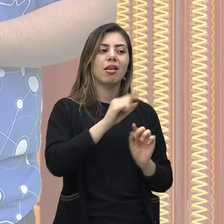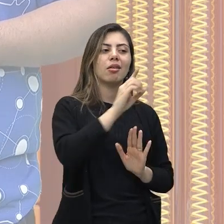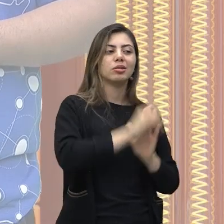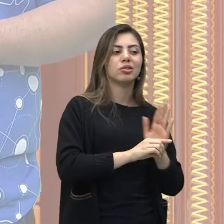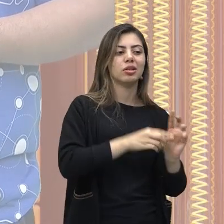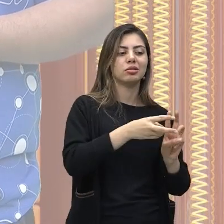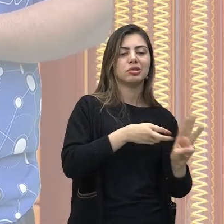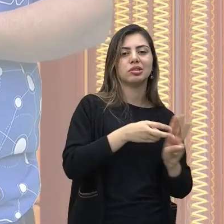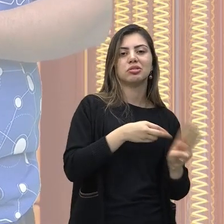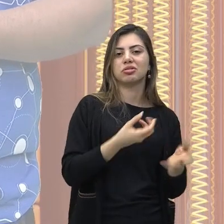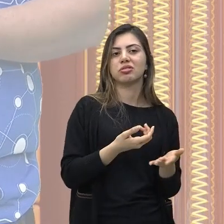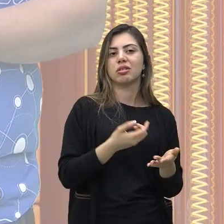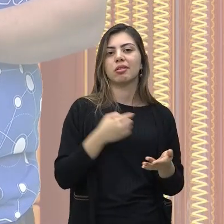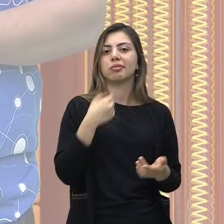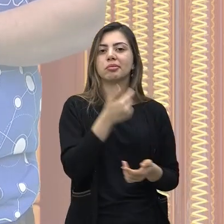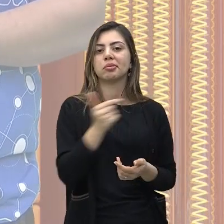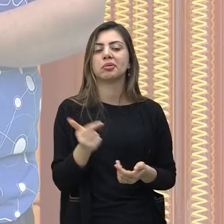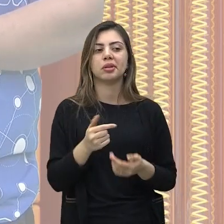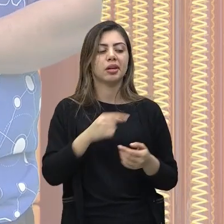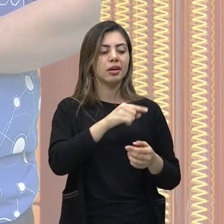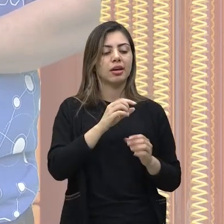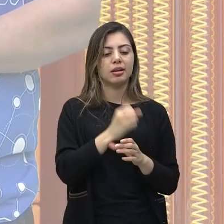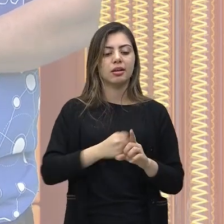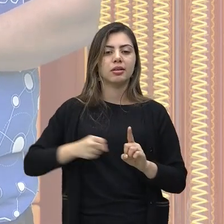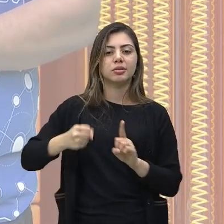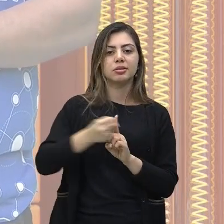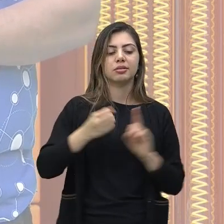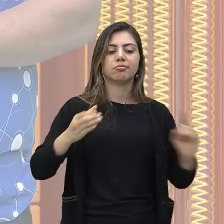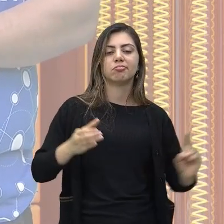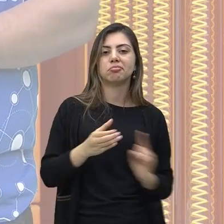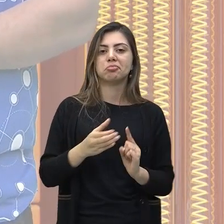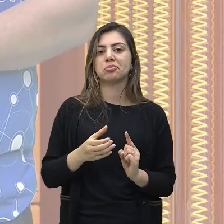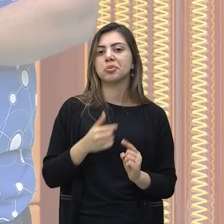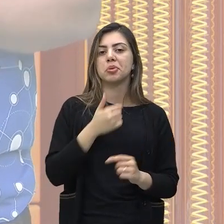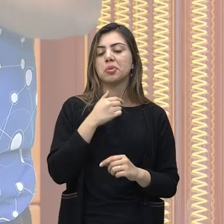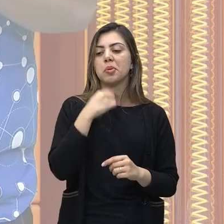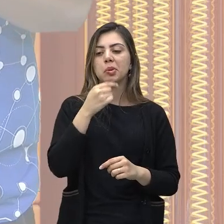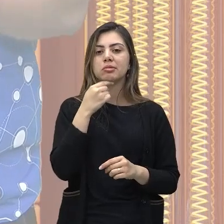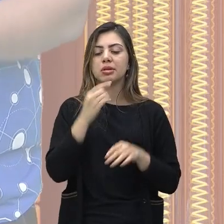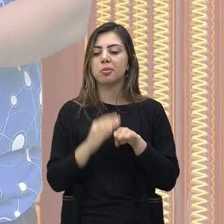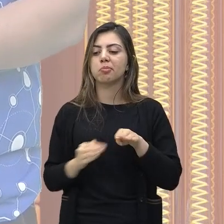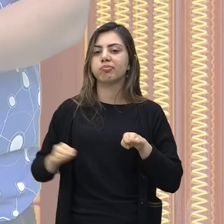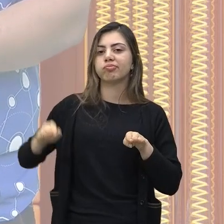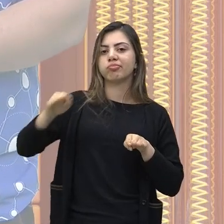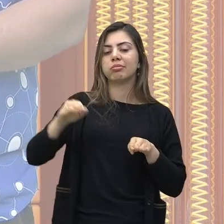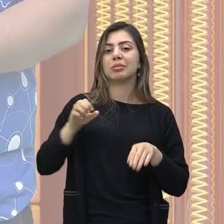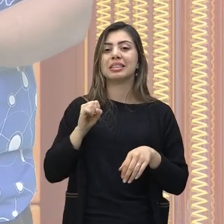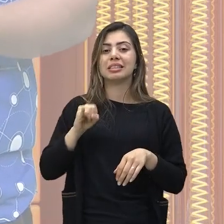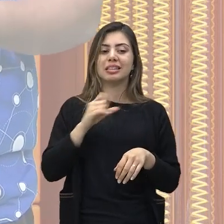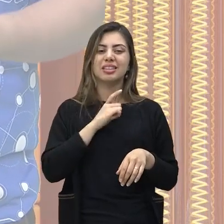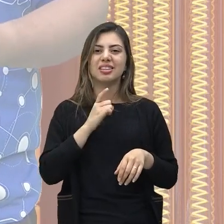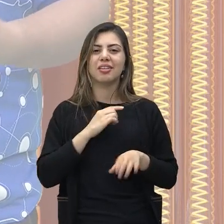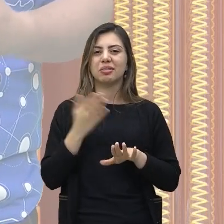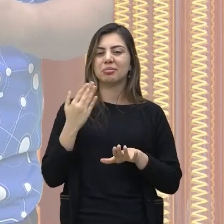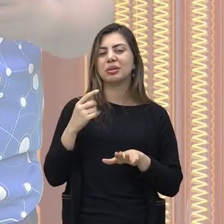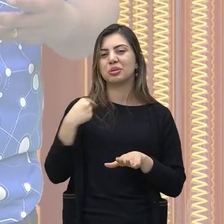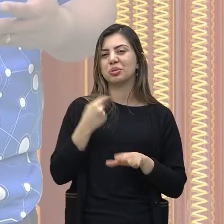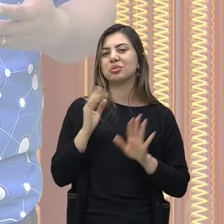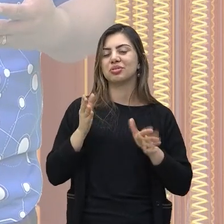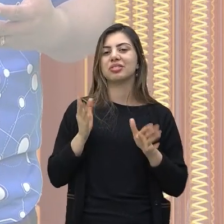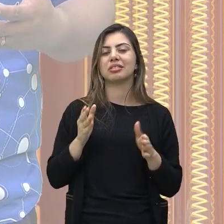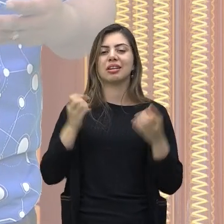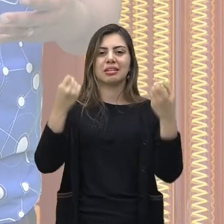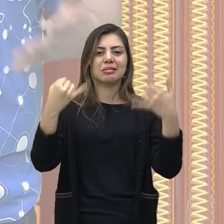povos indígenas e garantir sua integração à sociedade de forma justa e equitativa, porque se assim fosse, como nós